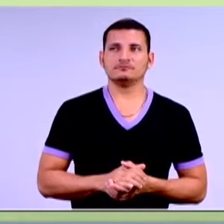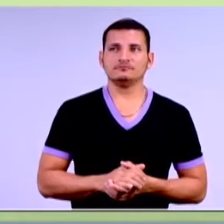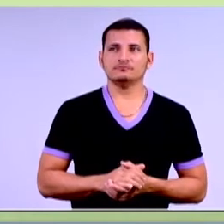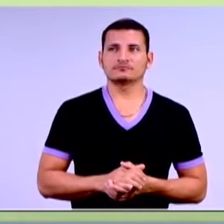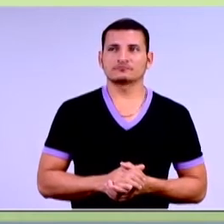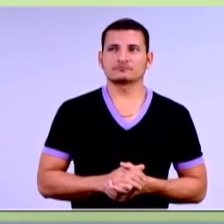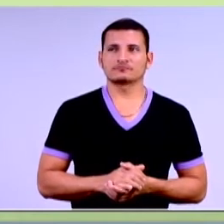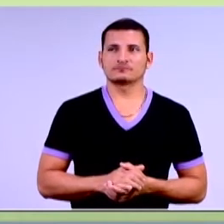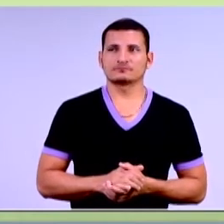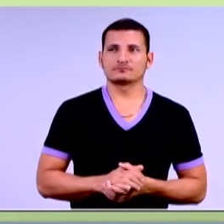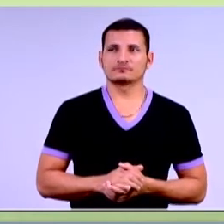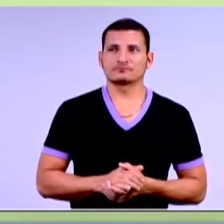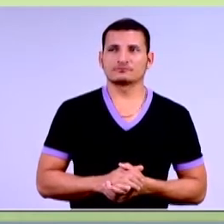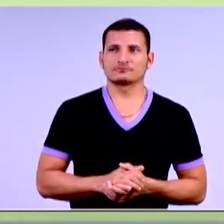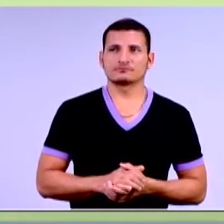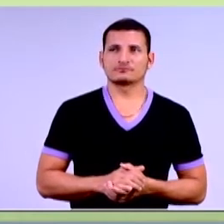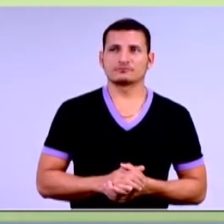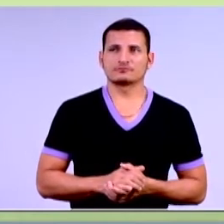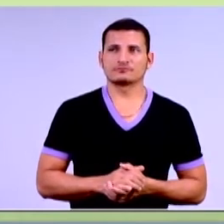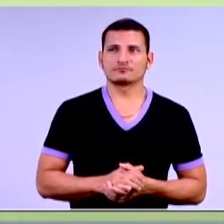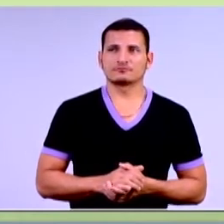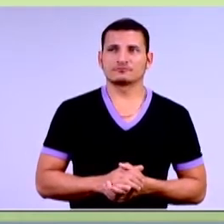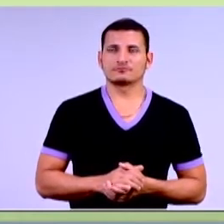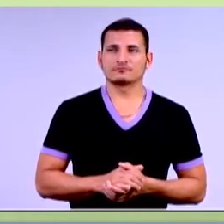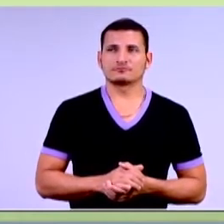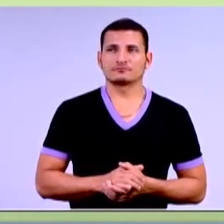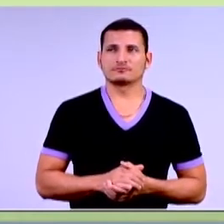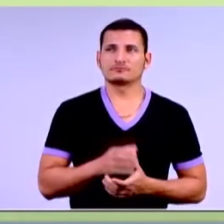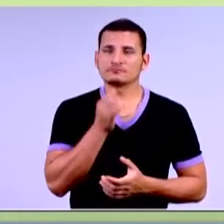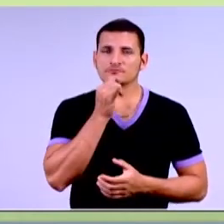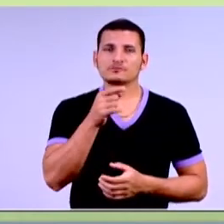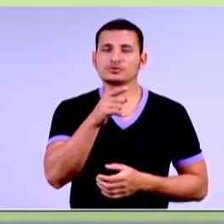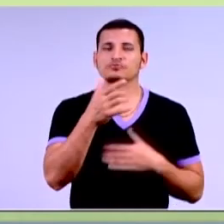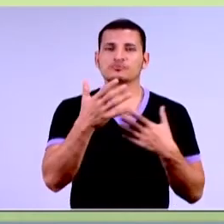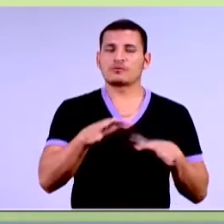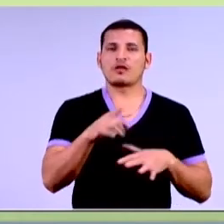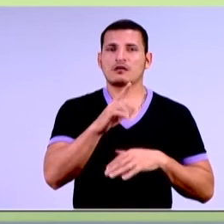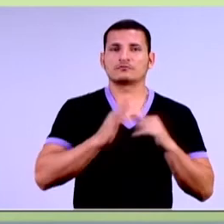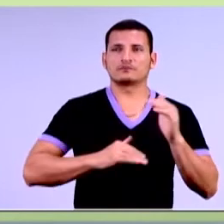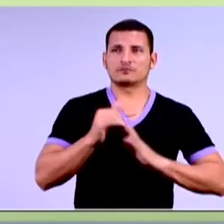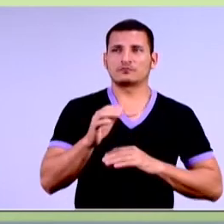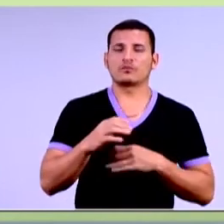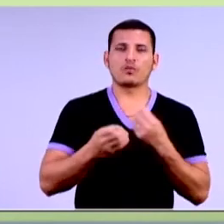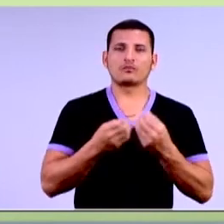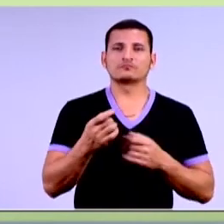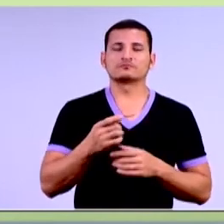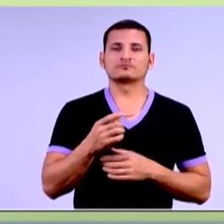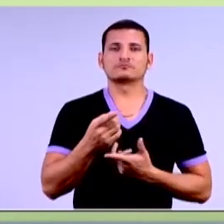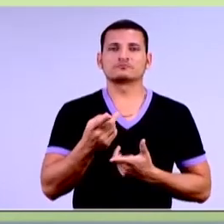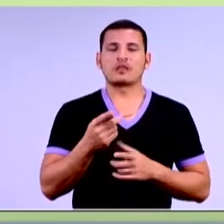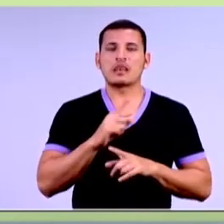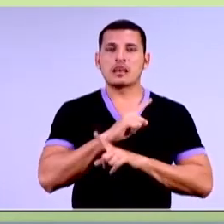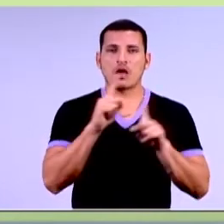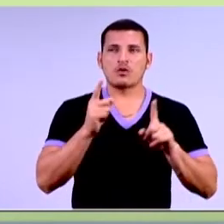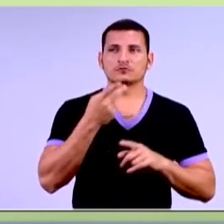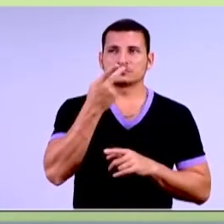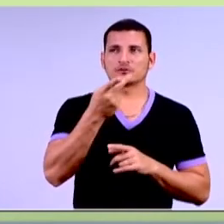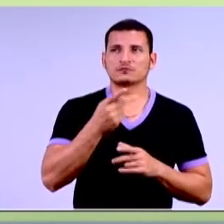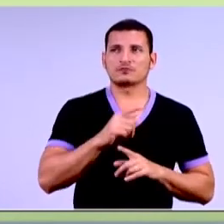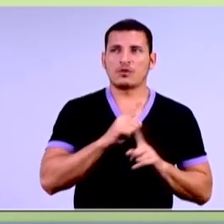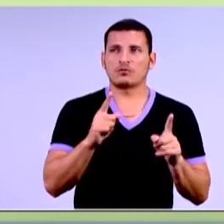conciliar digamos que não você não quer esse tipo de profissional você vai dizer não então ficaria nó